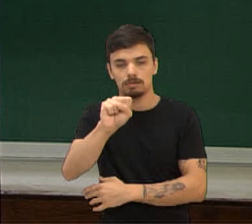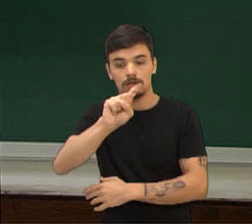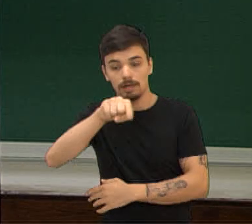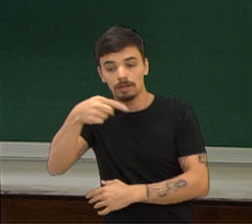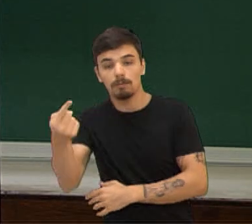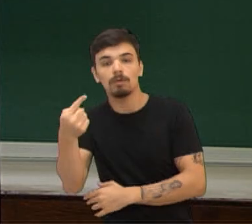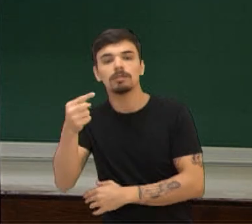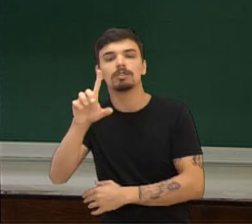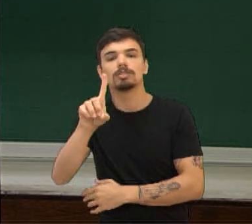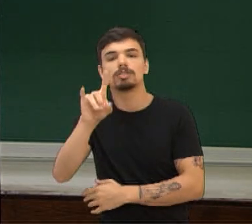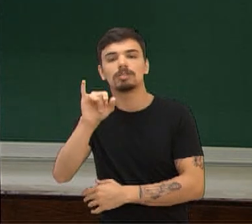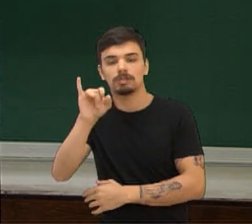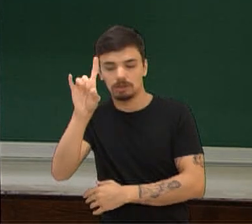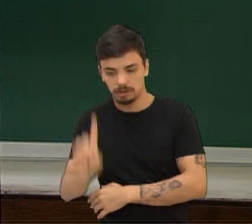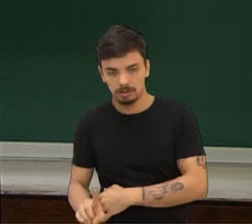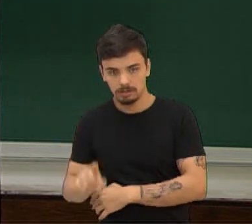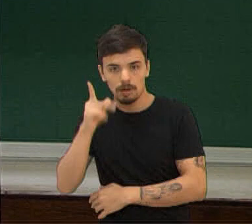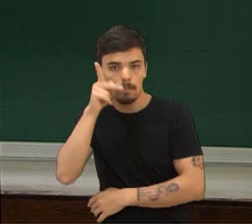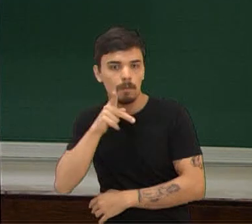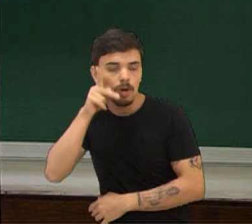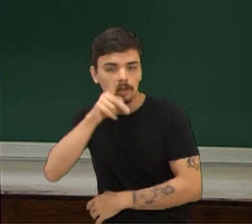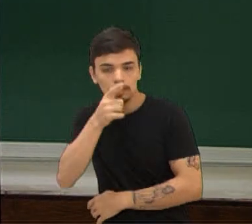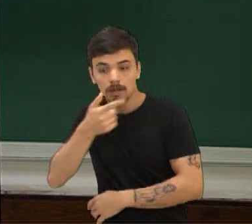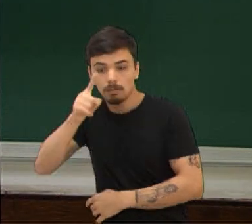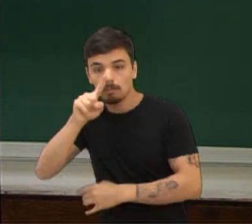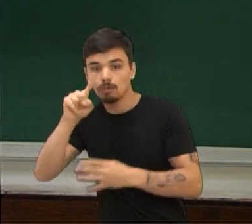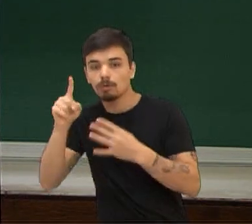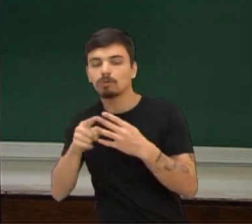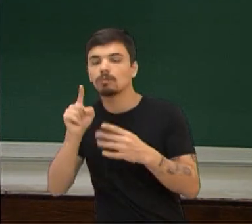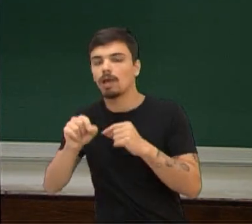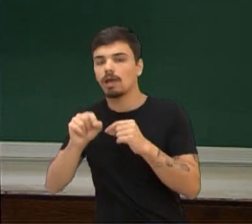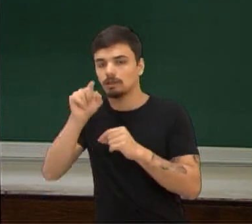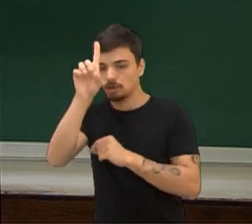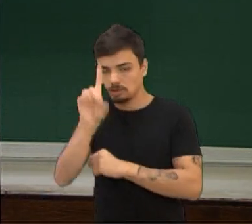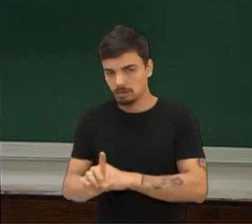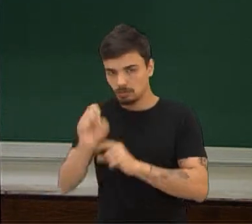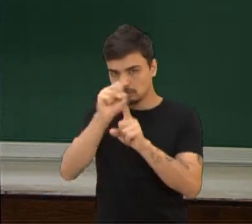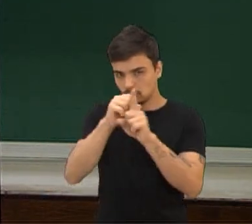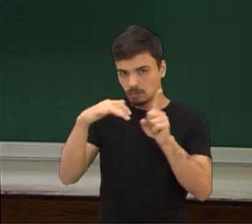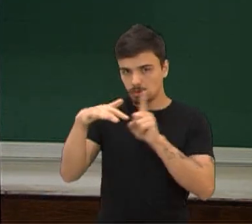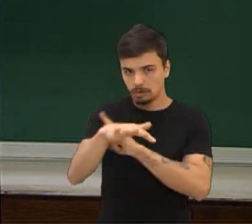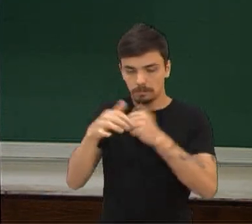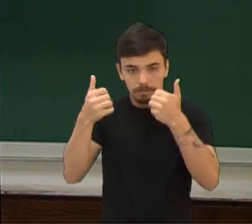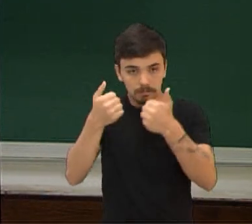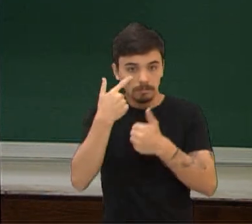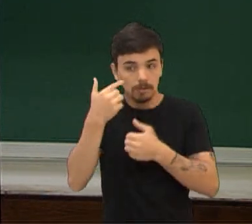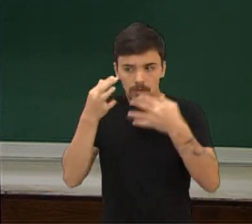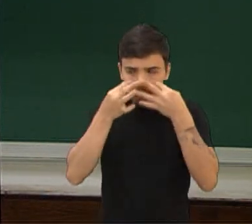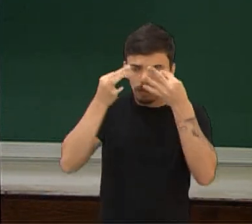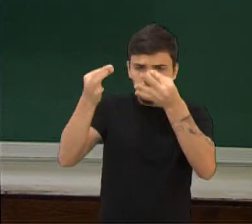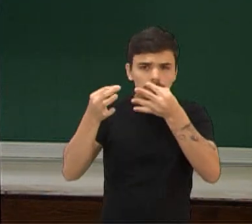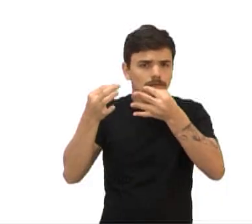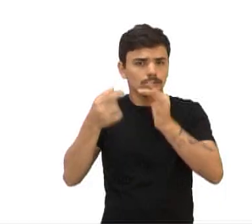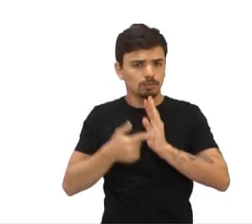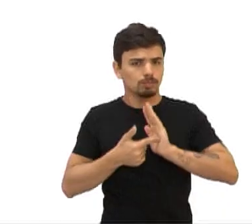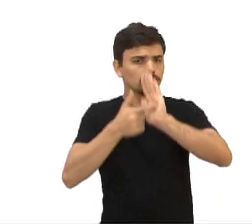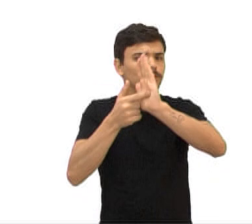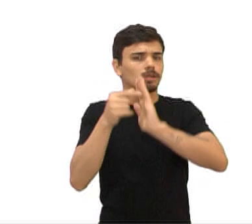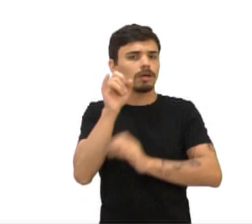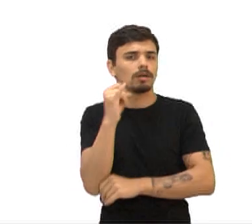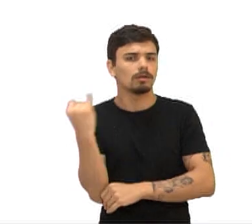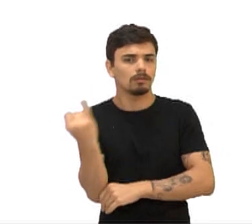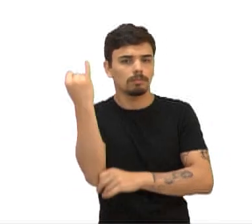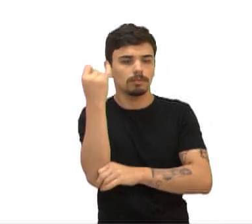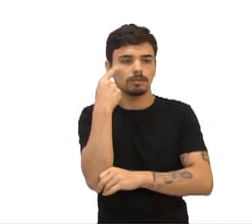direitos políticos e, por fim, os direitos sociais. Atenção, uma ressalva bastante importante.